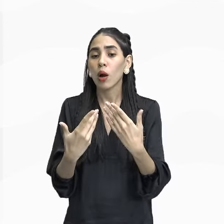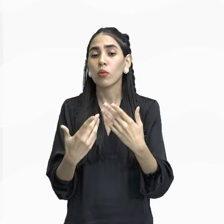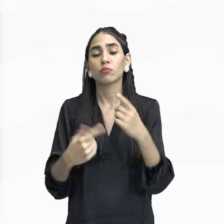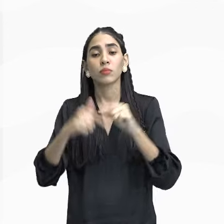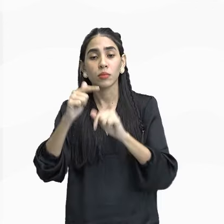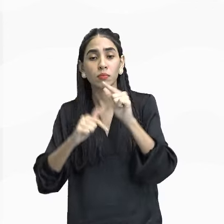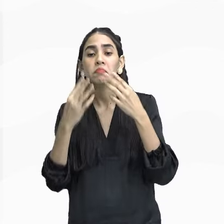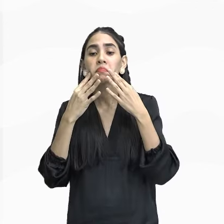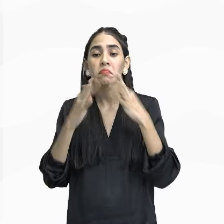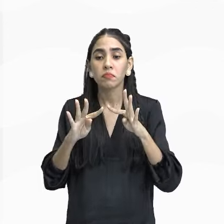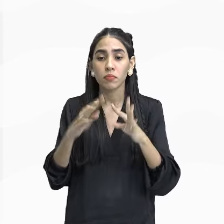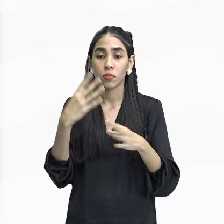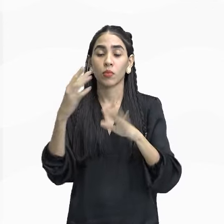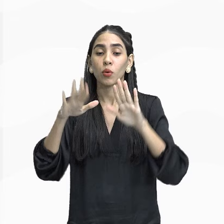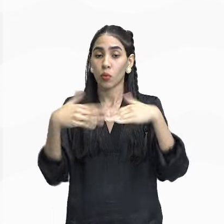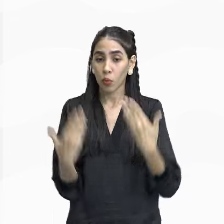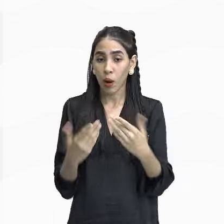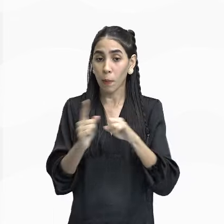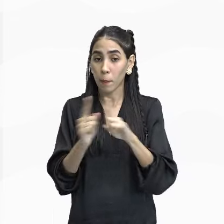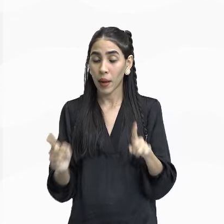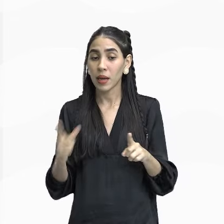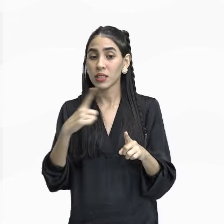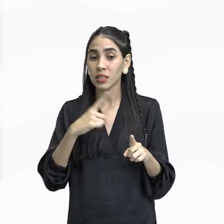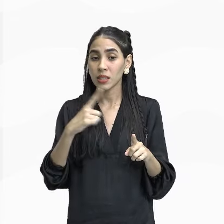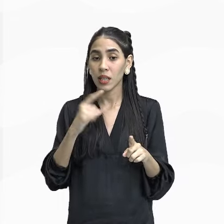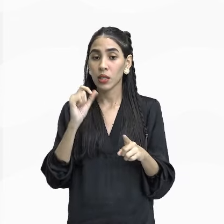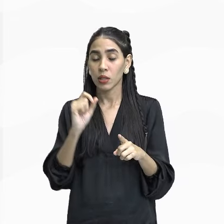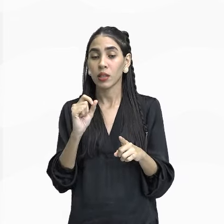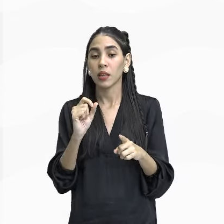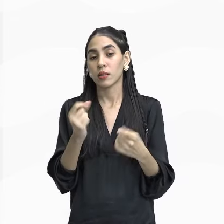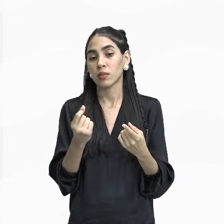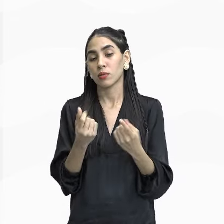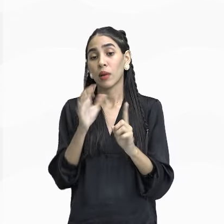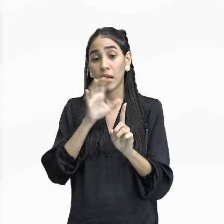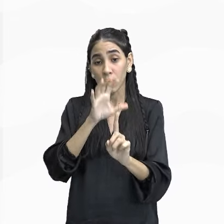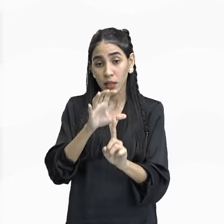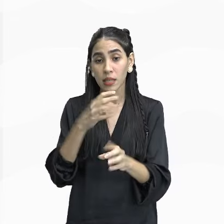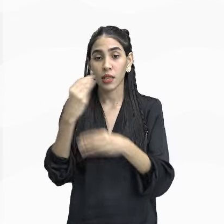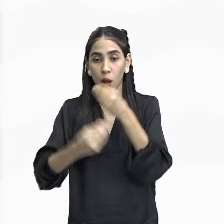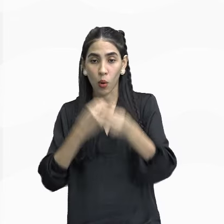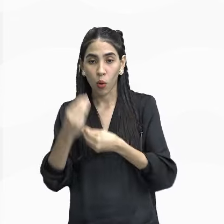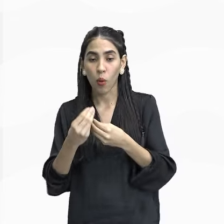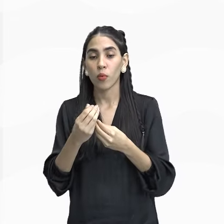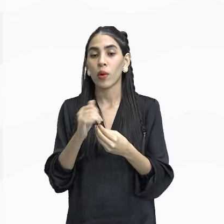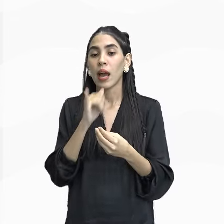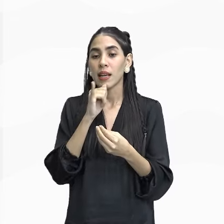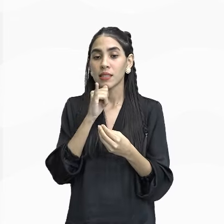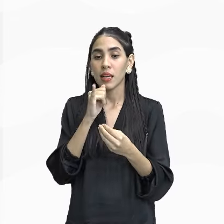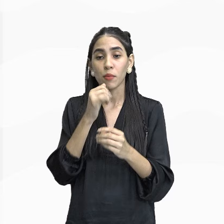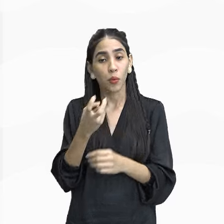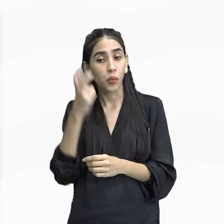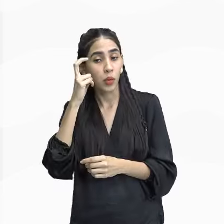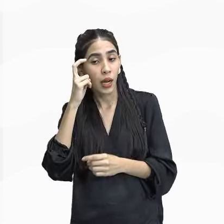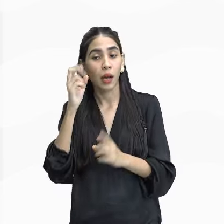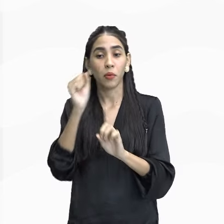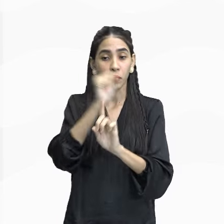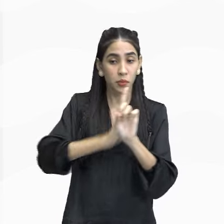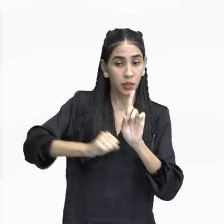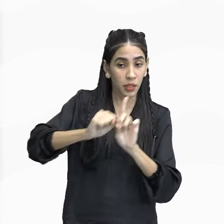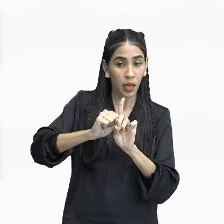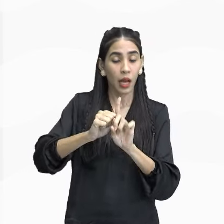de condições, né? Como a condição para a sua reprodução cultural, uma reprodução social,